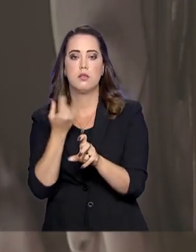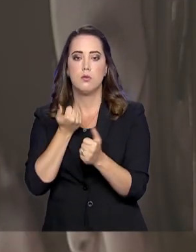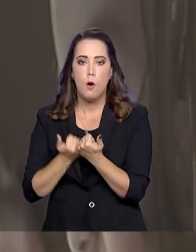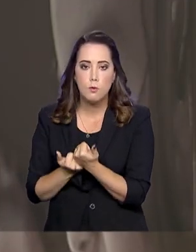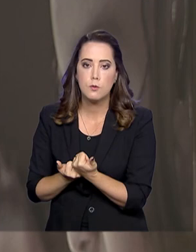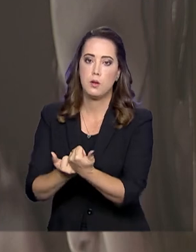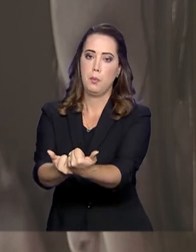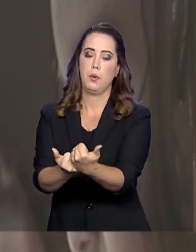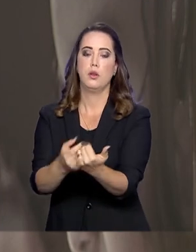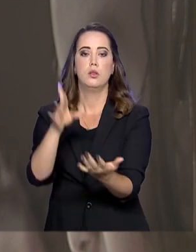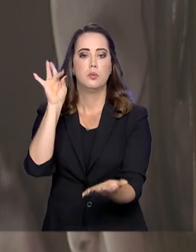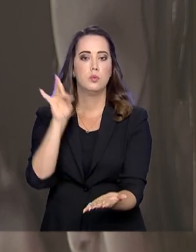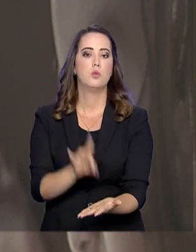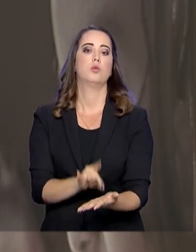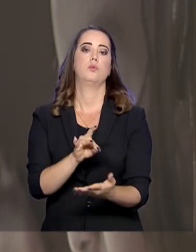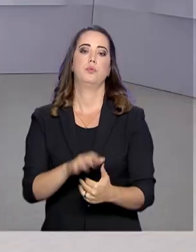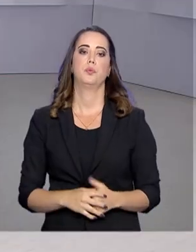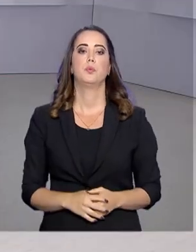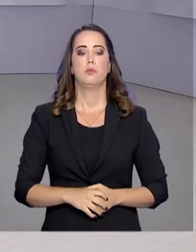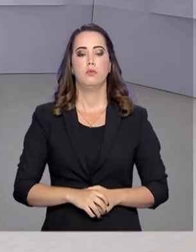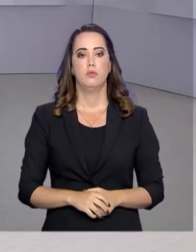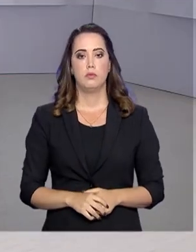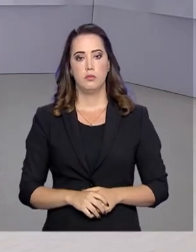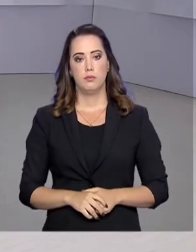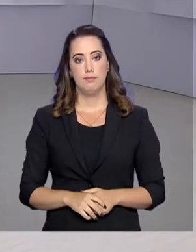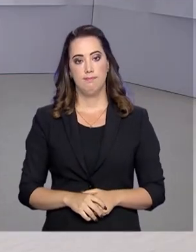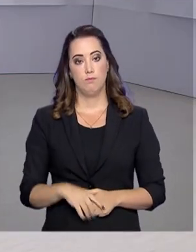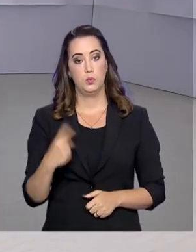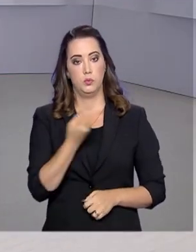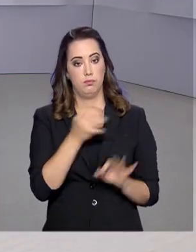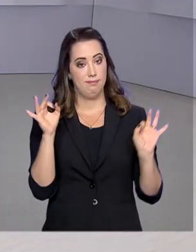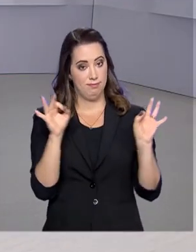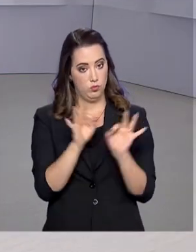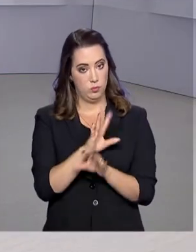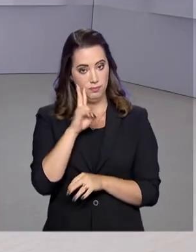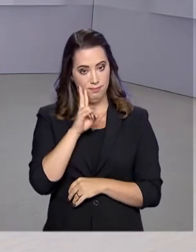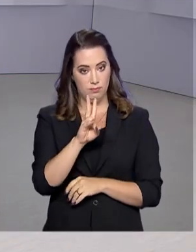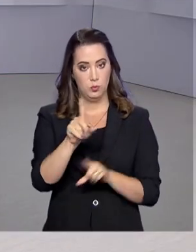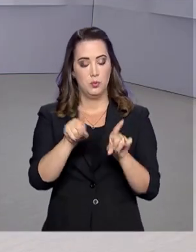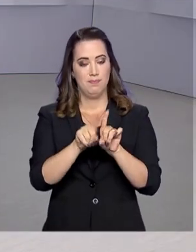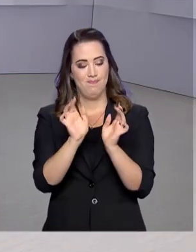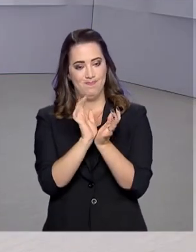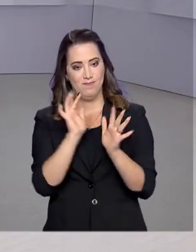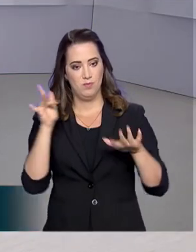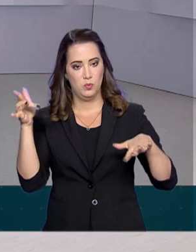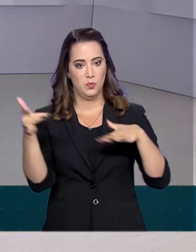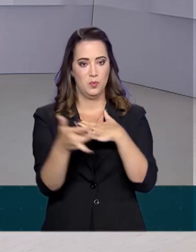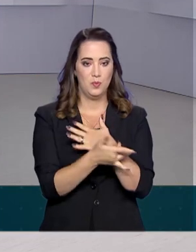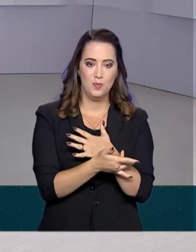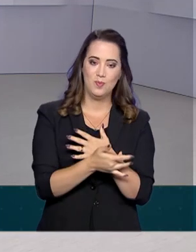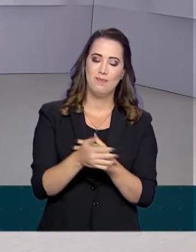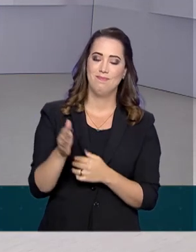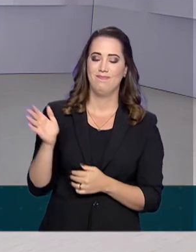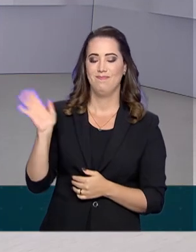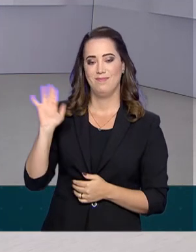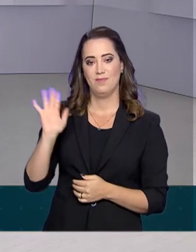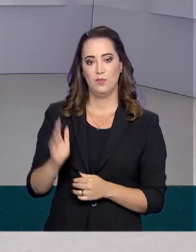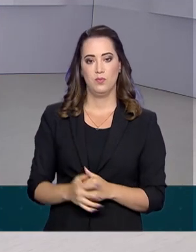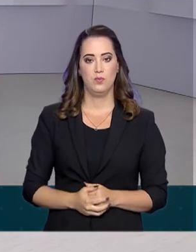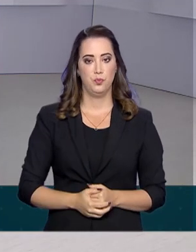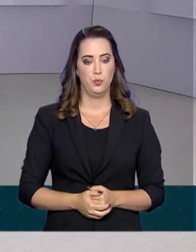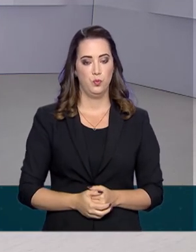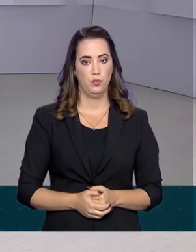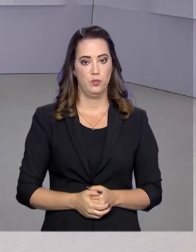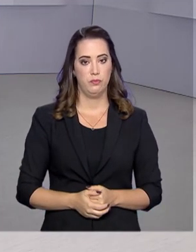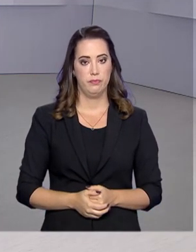muito grande no enfrentamento. A gente fica por aqui. Acompanhe também as nossas redes sociais. Até a próxima